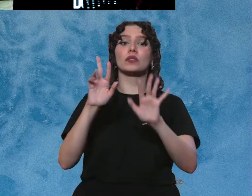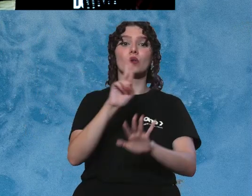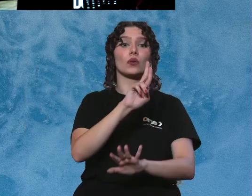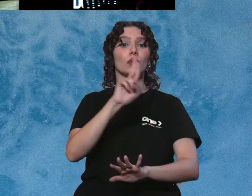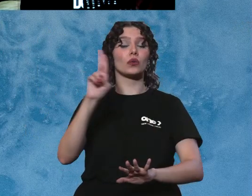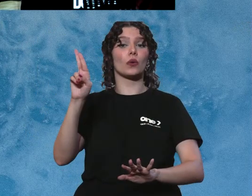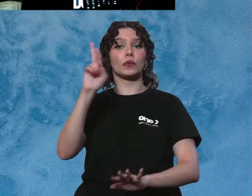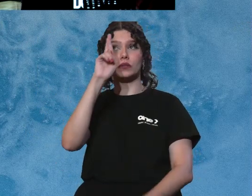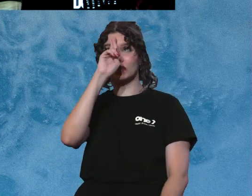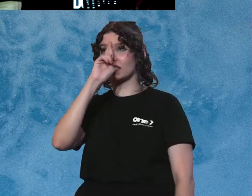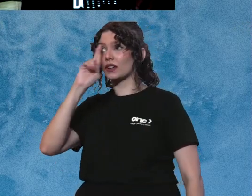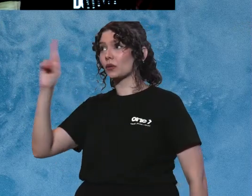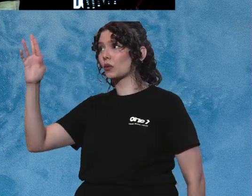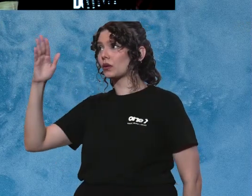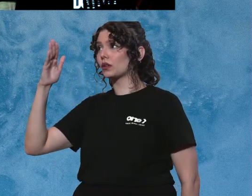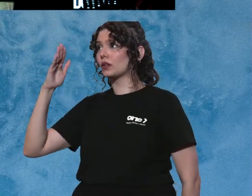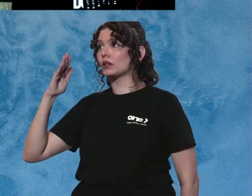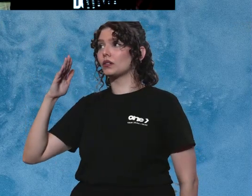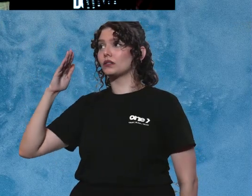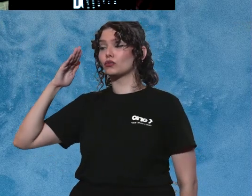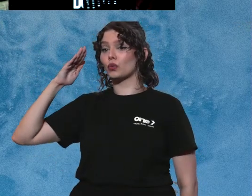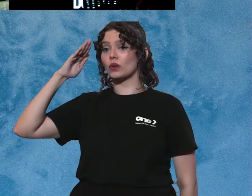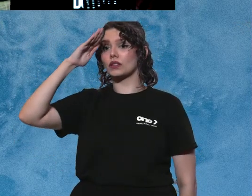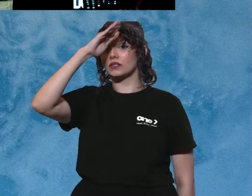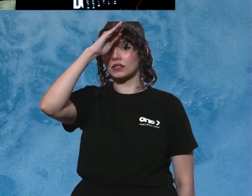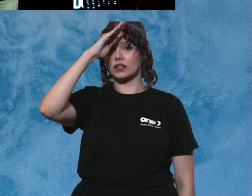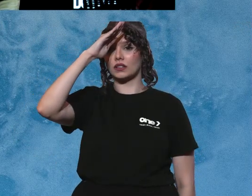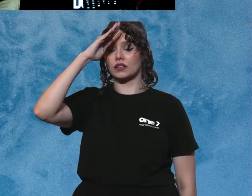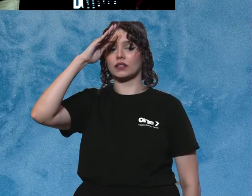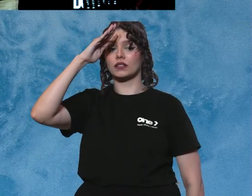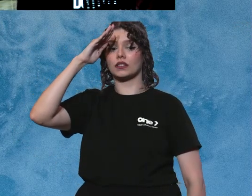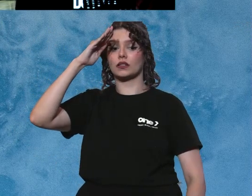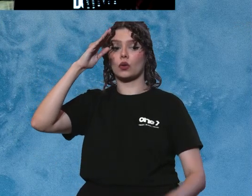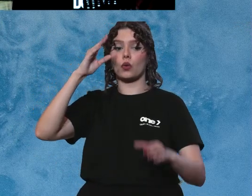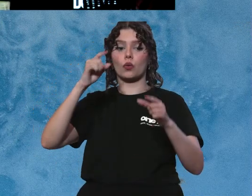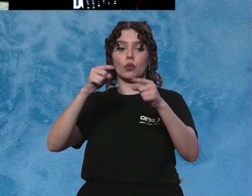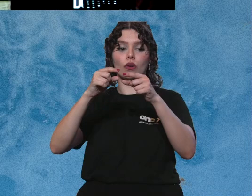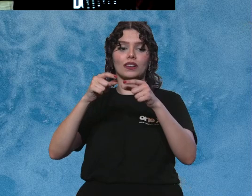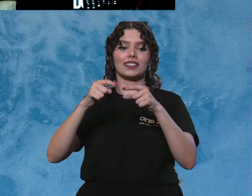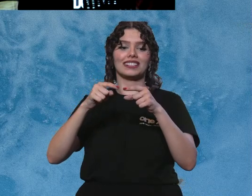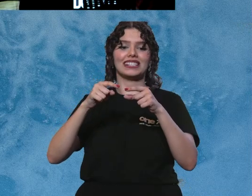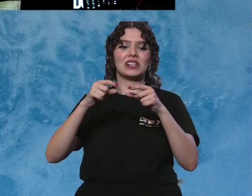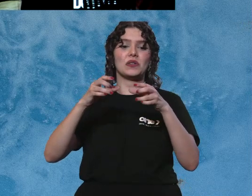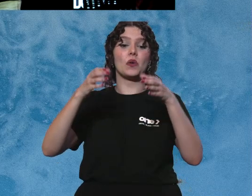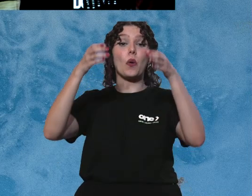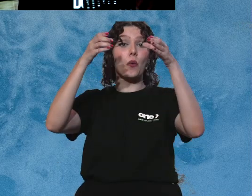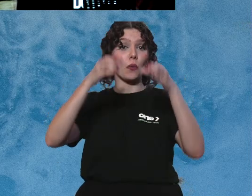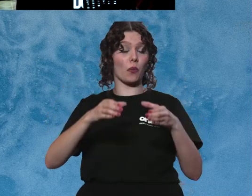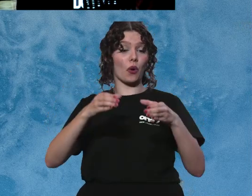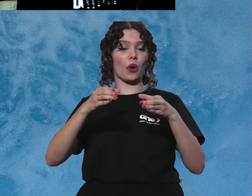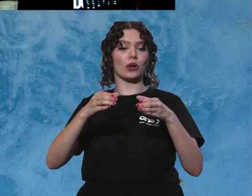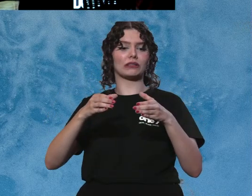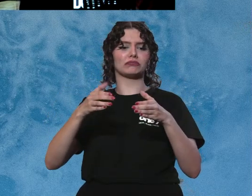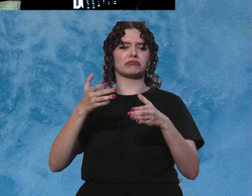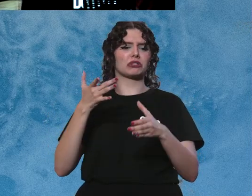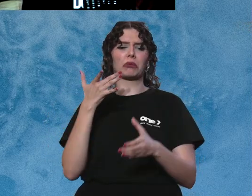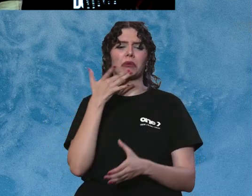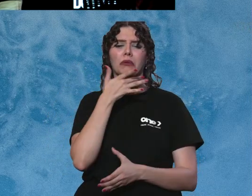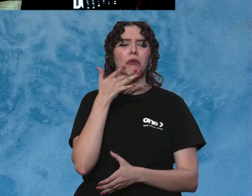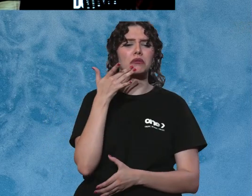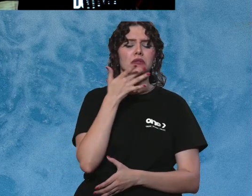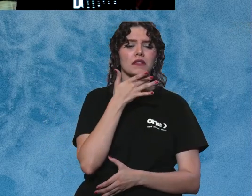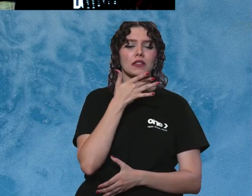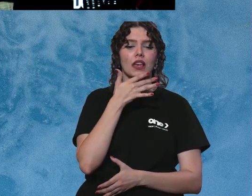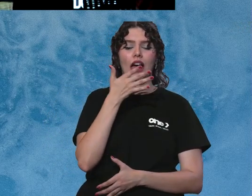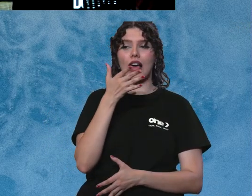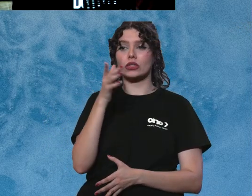dos Exércitos. E deu uma rosca e um bolo de tâmaras, olha só que lanchinho gostoso, e um bolo de uvas passas a cada